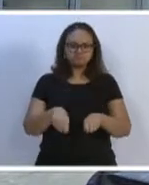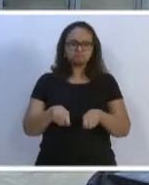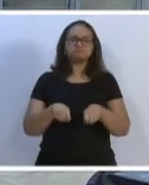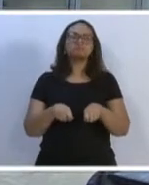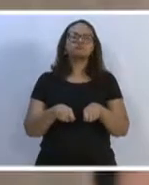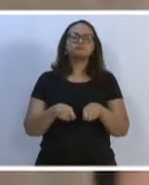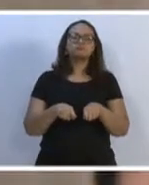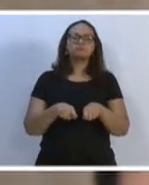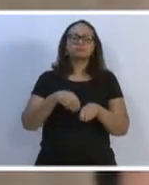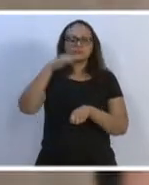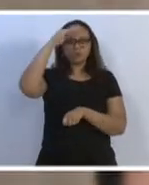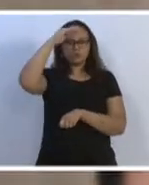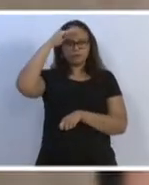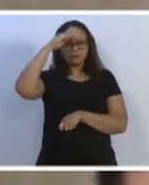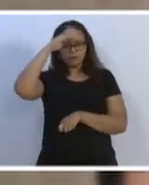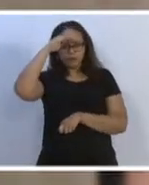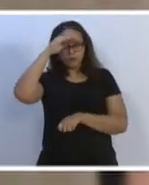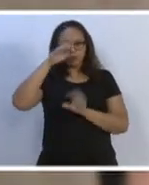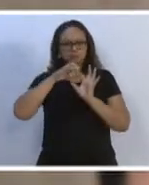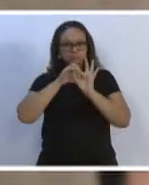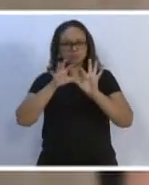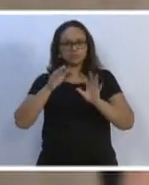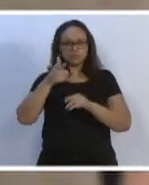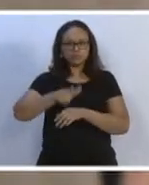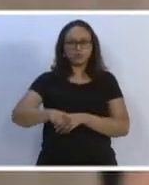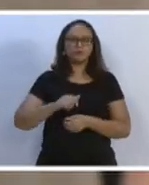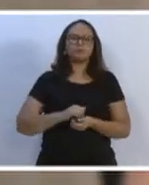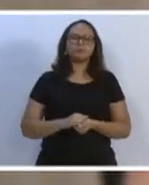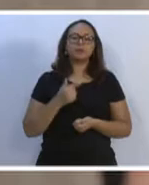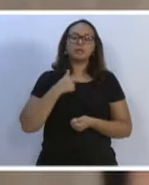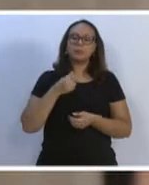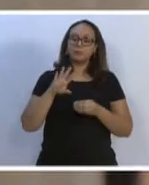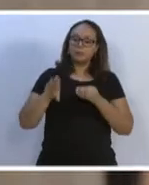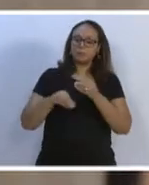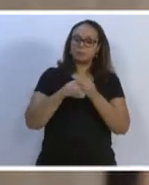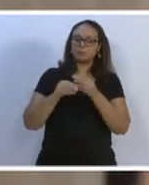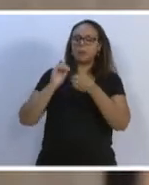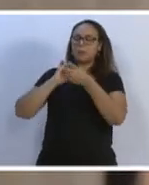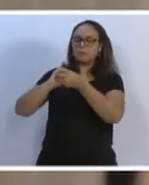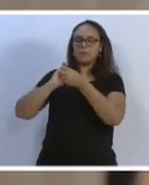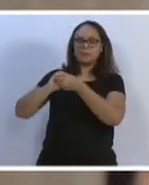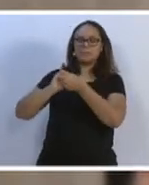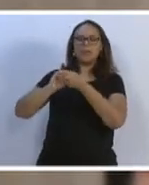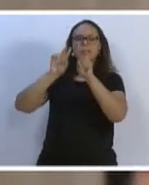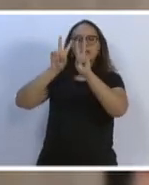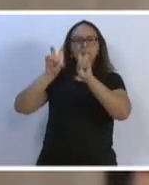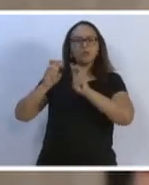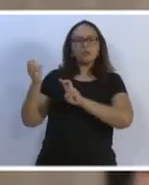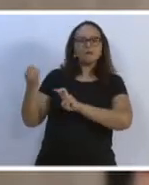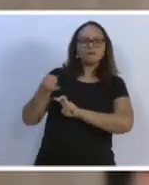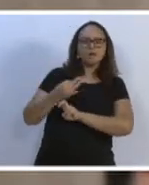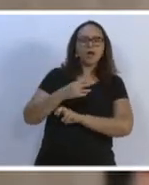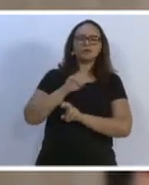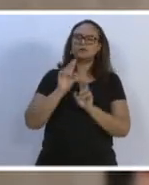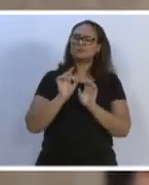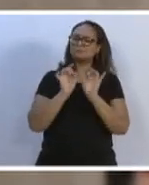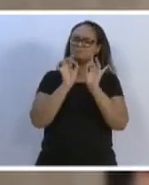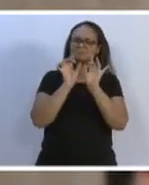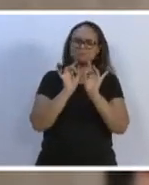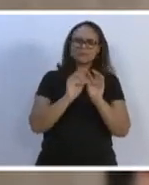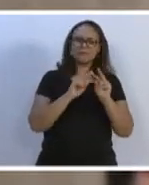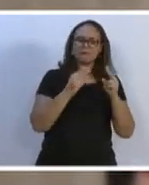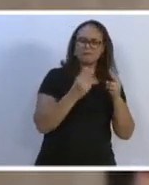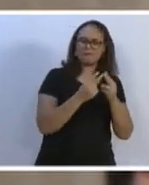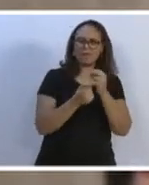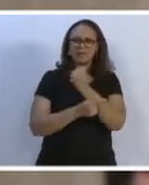Cardoso. Obrigado, vereador Edeno, conceder a parte. Quero parabenizar por trazer vários assuntos, em especial a ligação Velha Garcia.